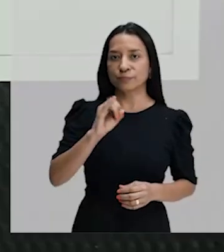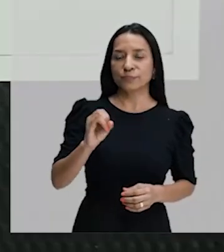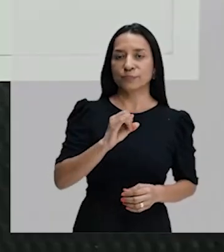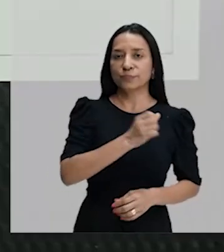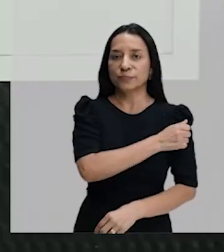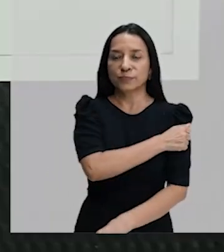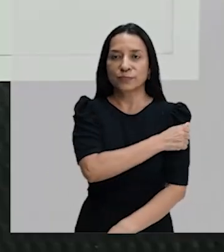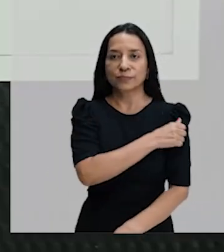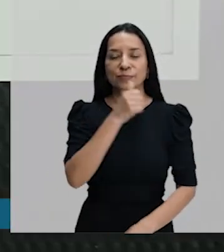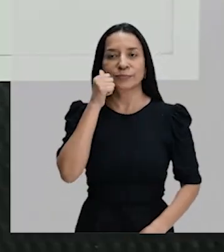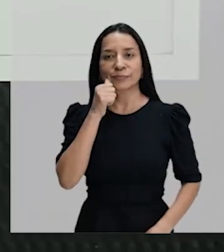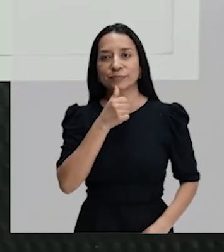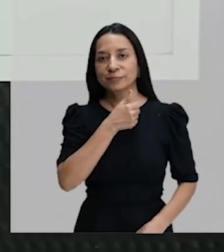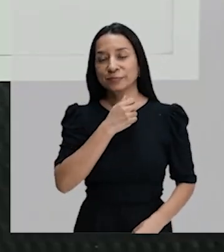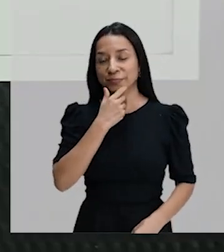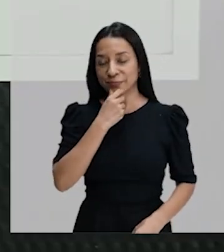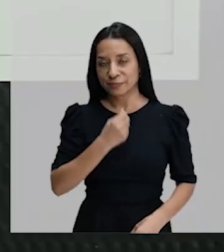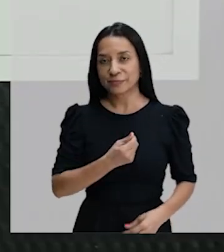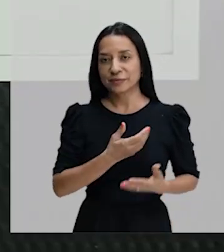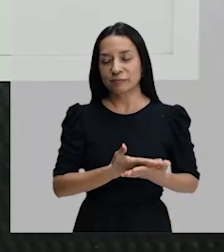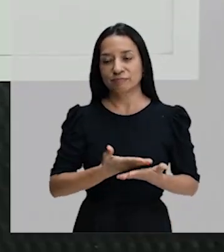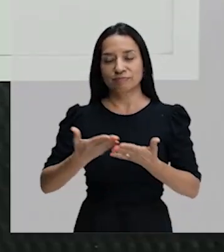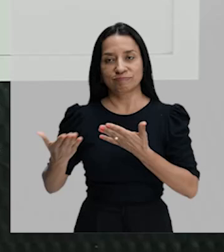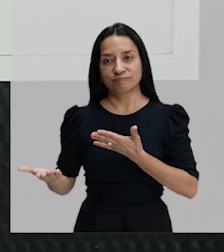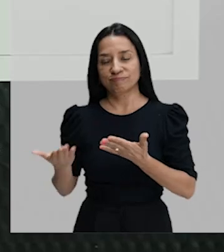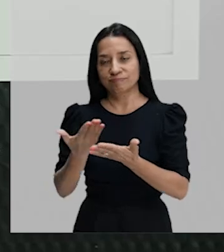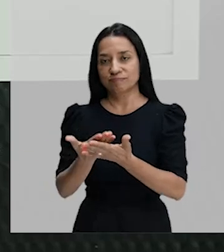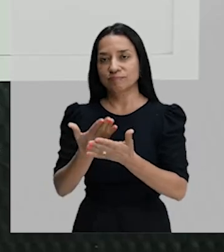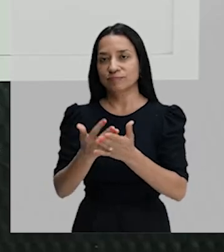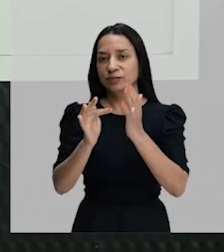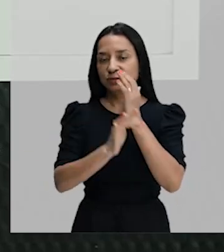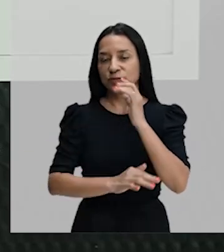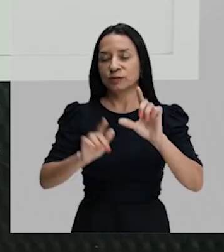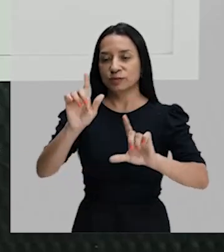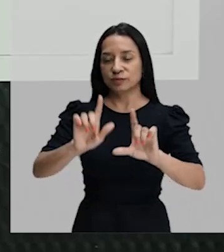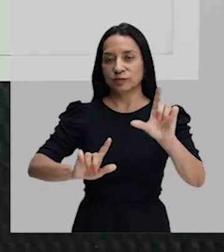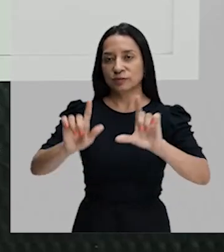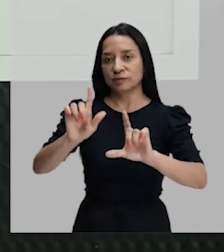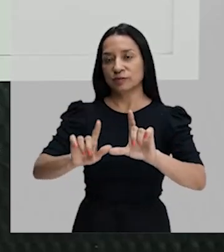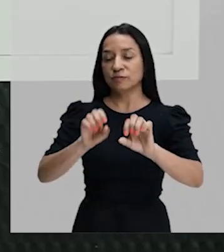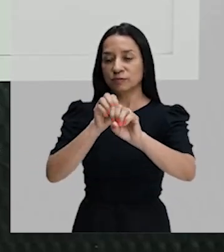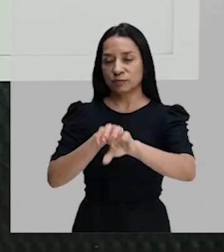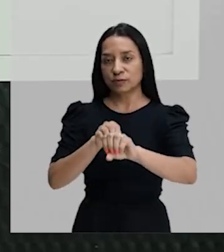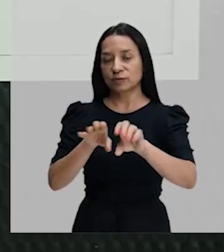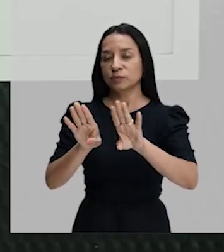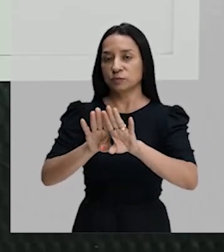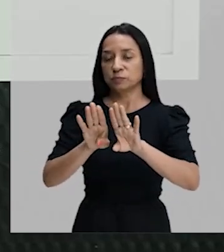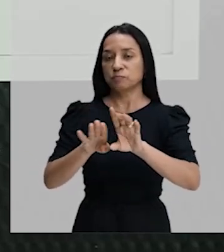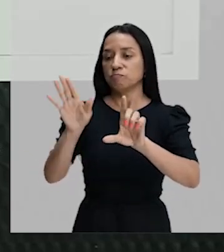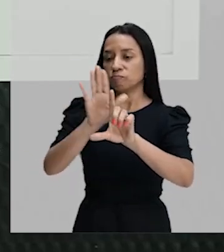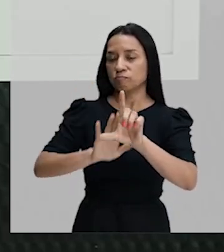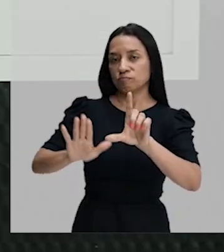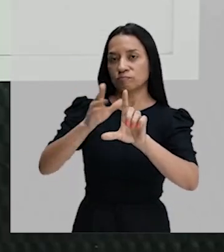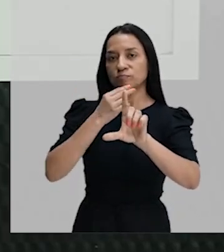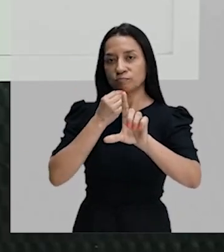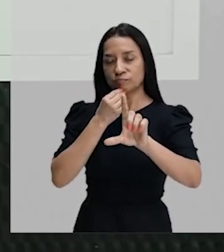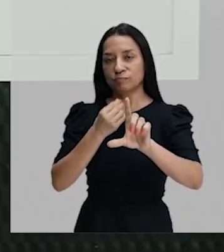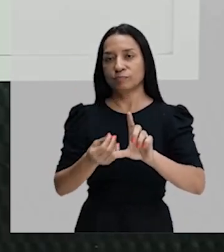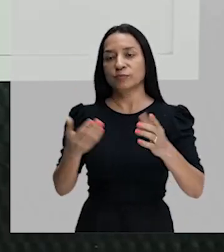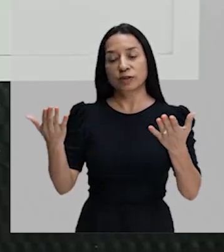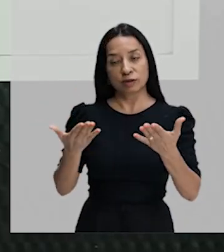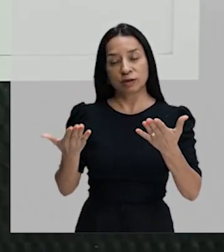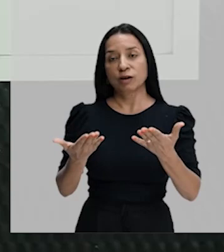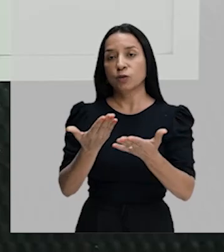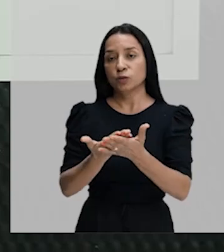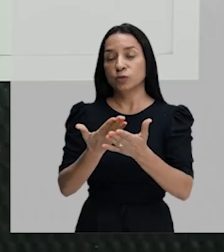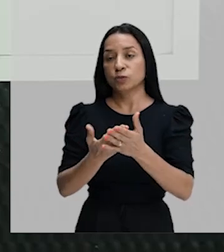Olá, aluna. Olá, aluno. Seja bem-vindo a mais uma aula de física aqui pela TV Educação e também pela plataforma Gonçalves Dias. Bom, a aula de hoje é sobre